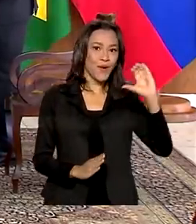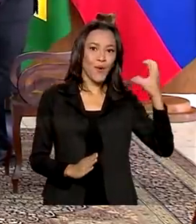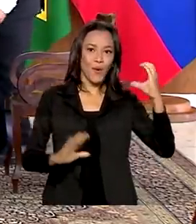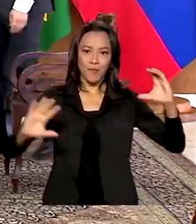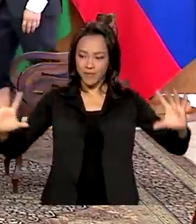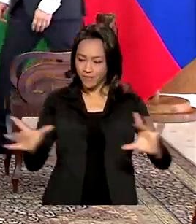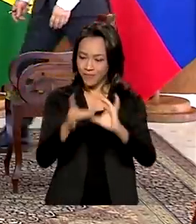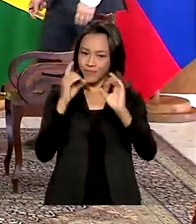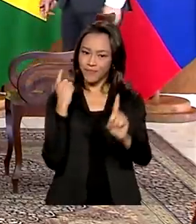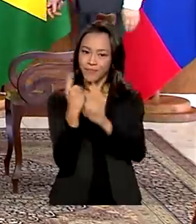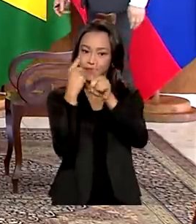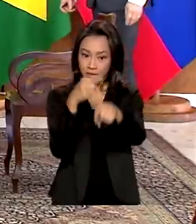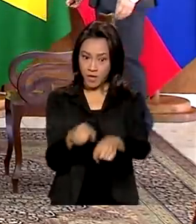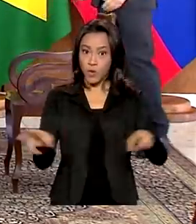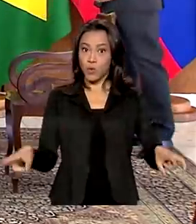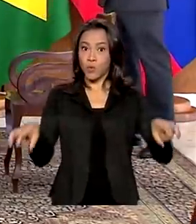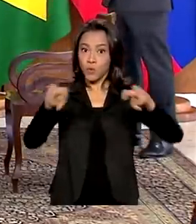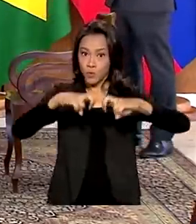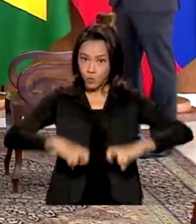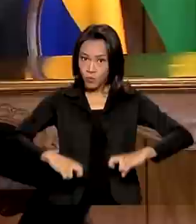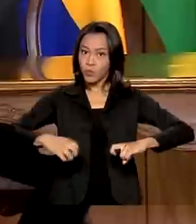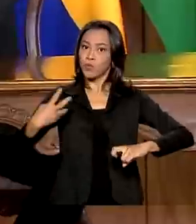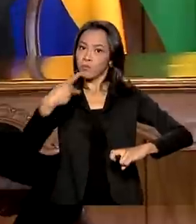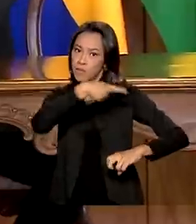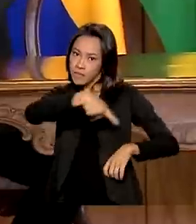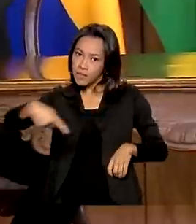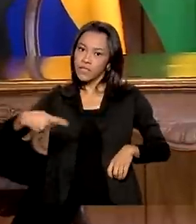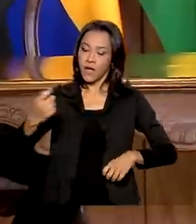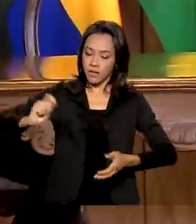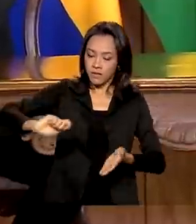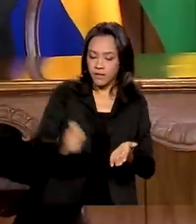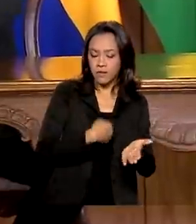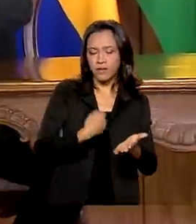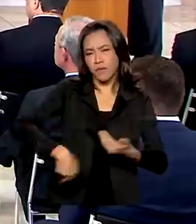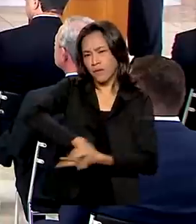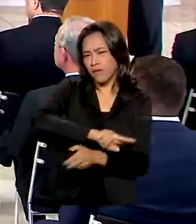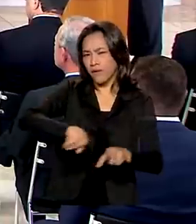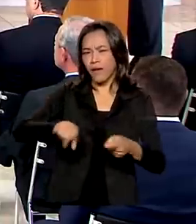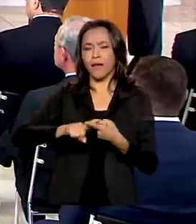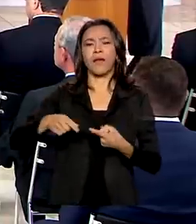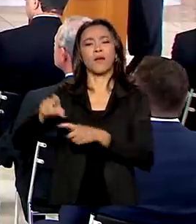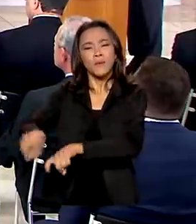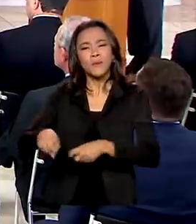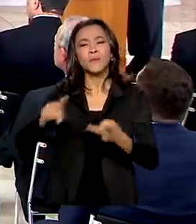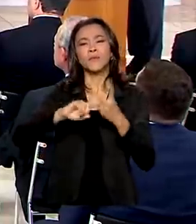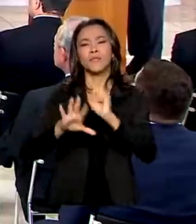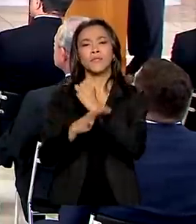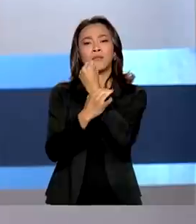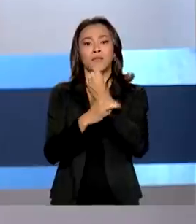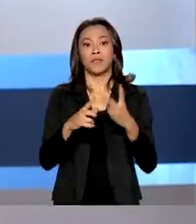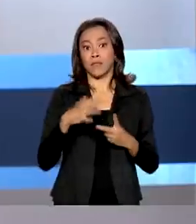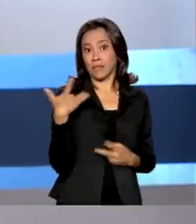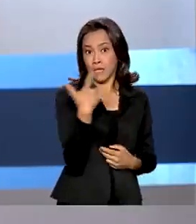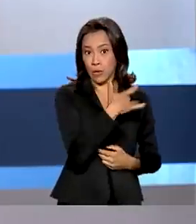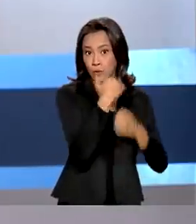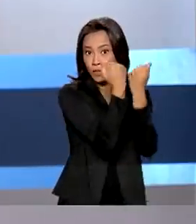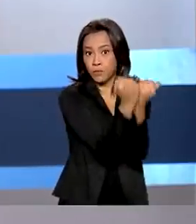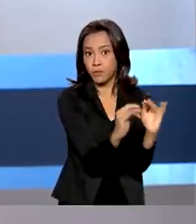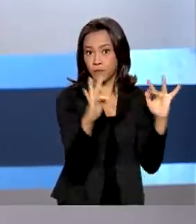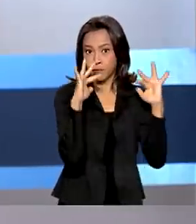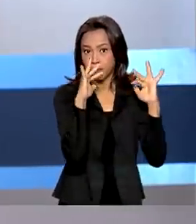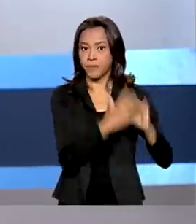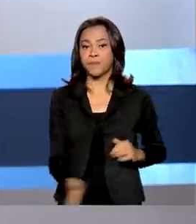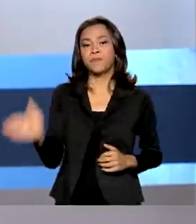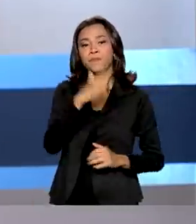Palácio do Planalto presidentes assinam acordos em diversas áreas como agricultura segurança saúde e meio ambiente e